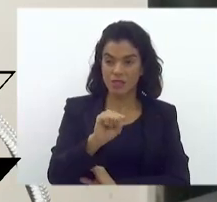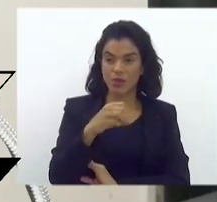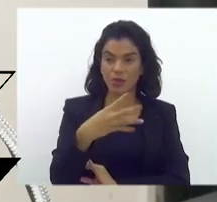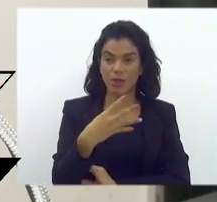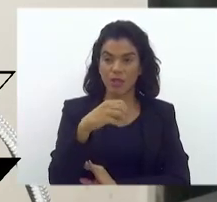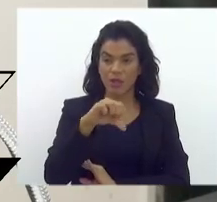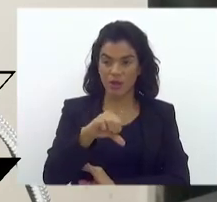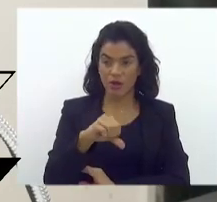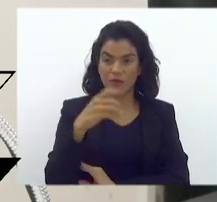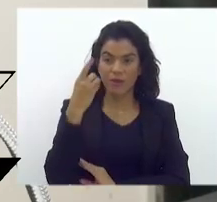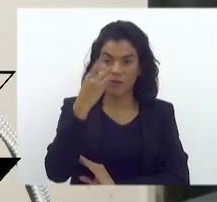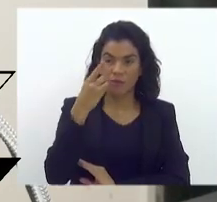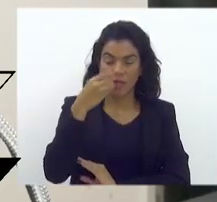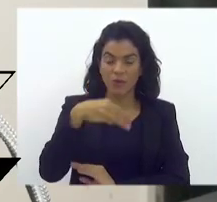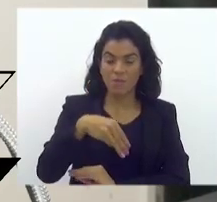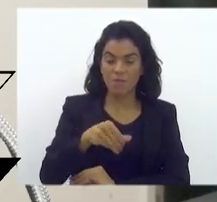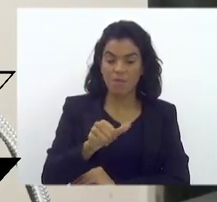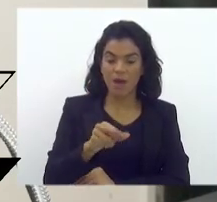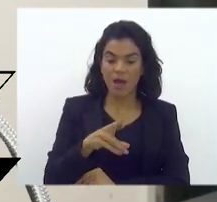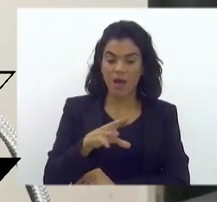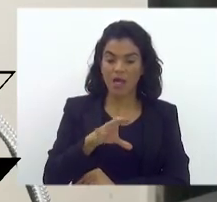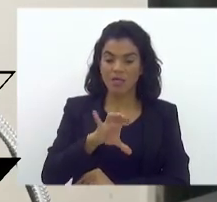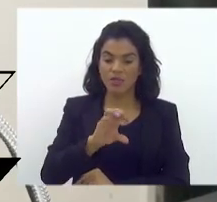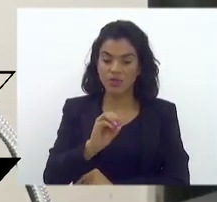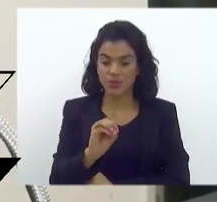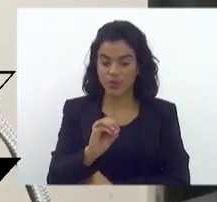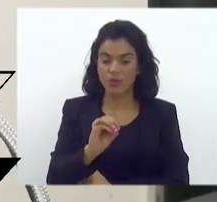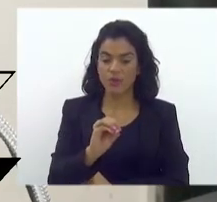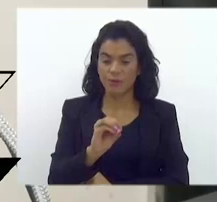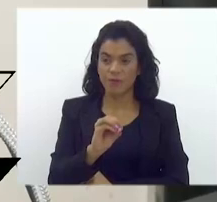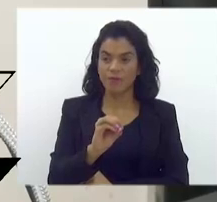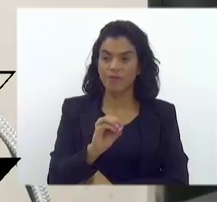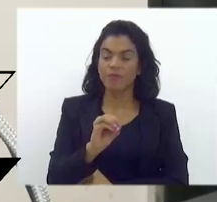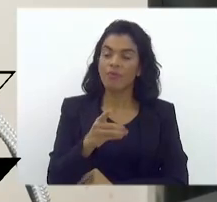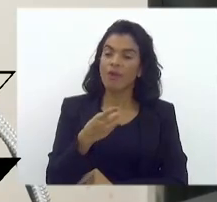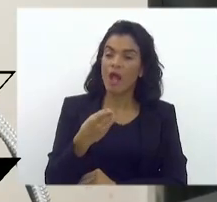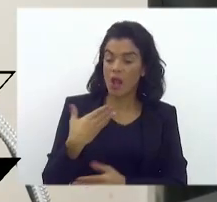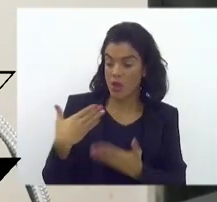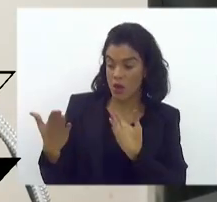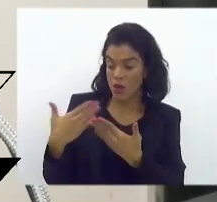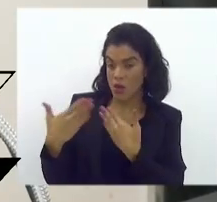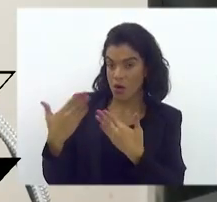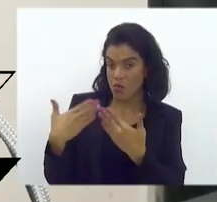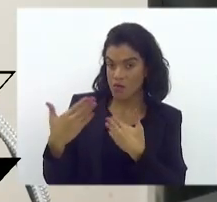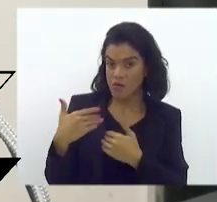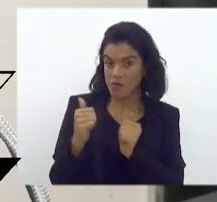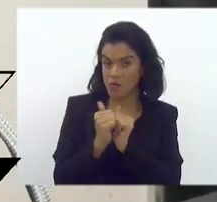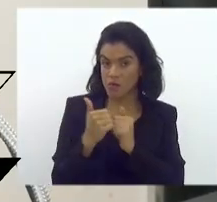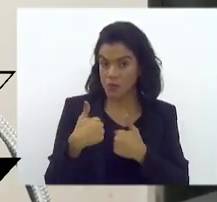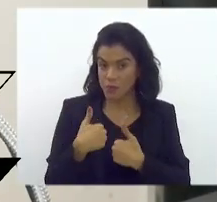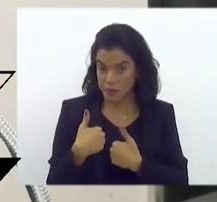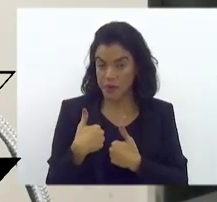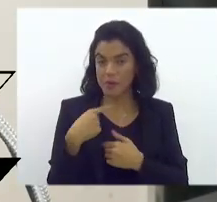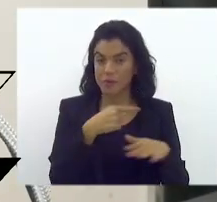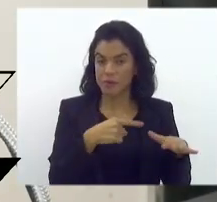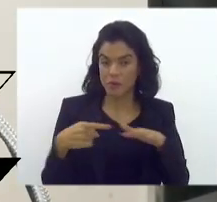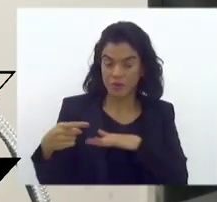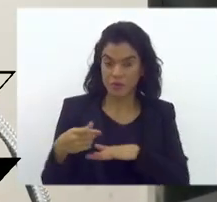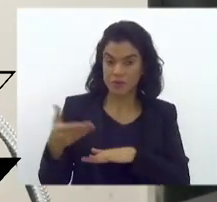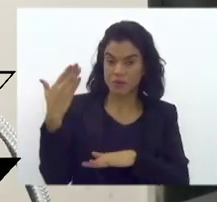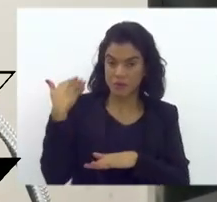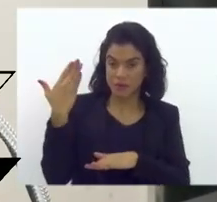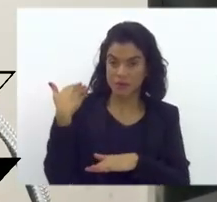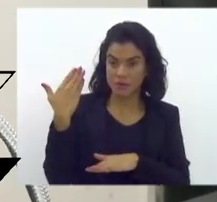1849, de autoria do deputado Márcio Canella. É um PL que o deputado Márcio Canella conversou comigo na semana passada. Inclusive, ele